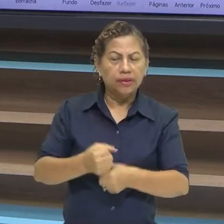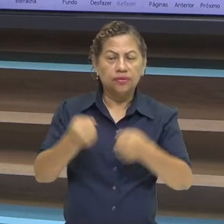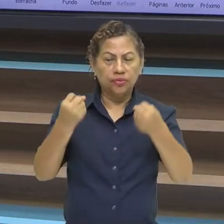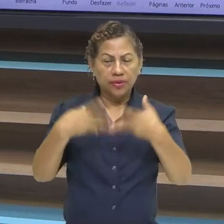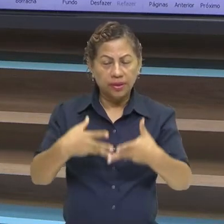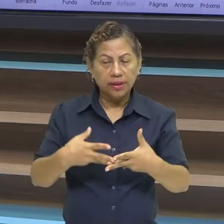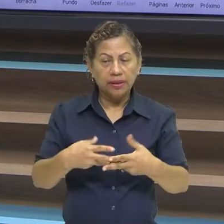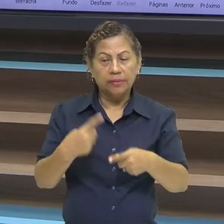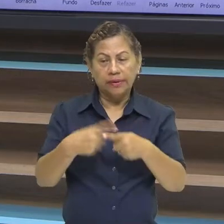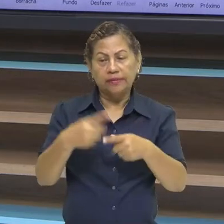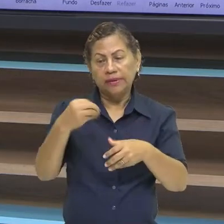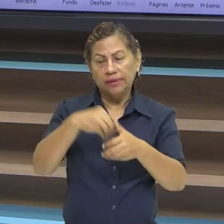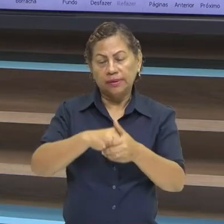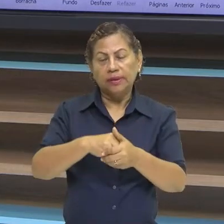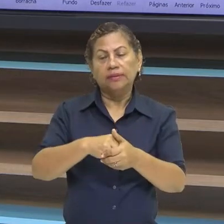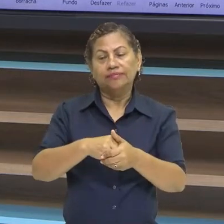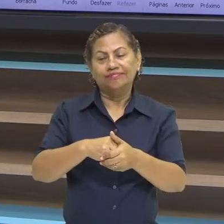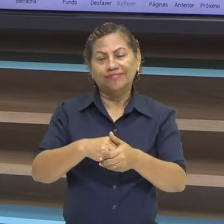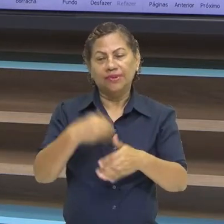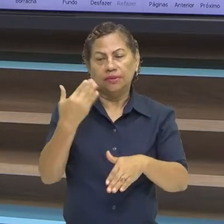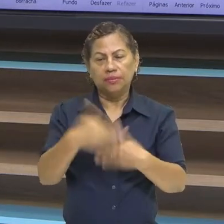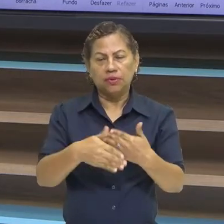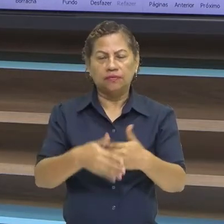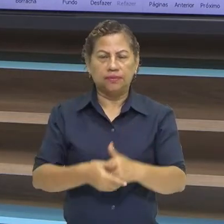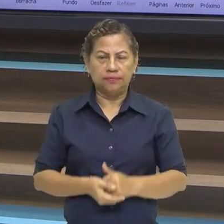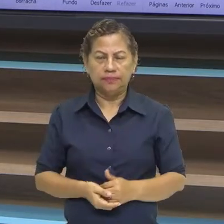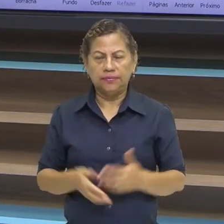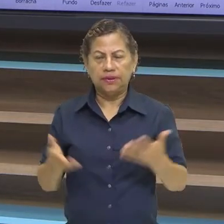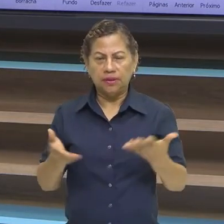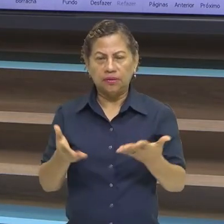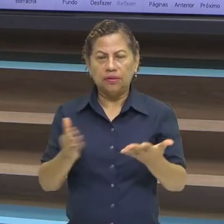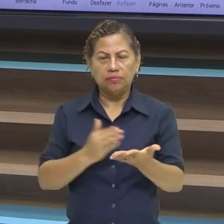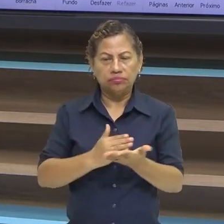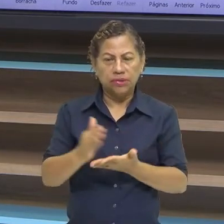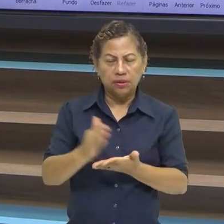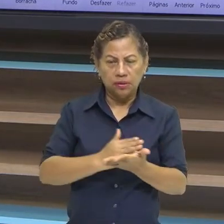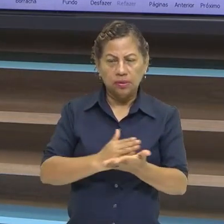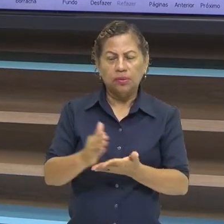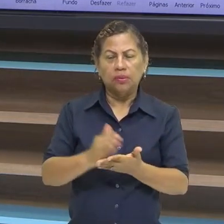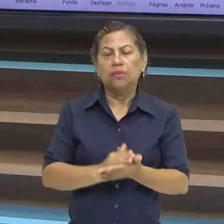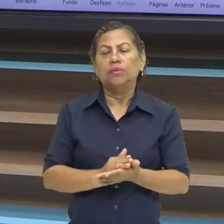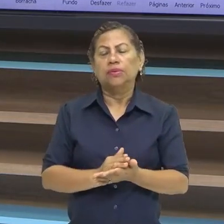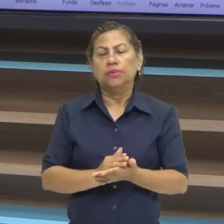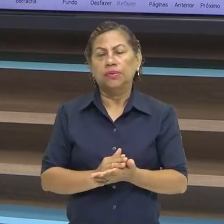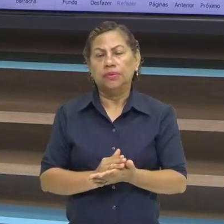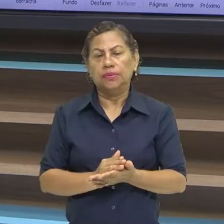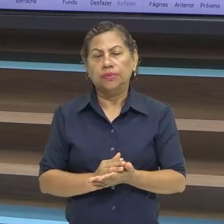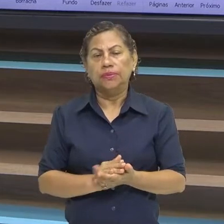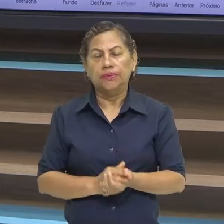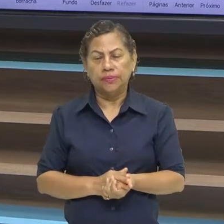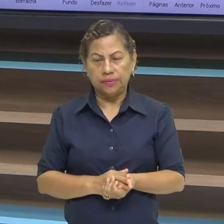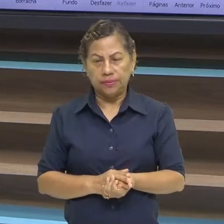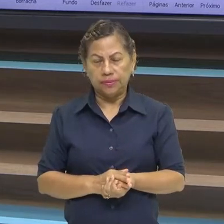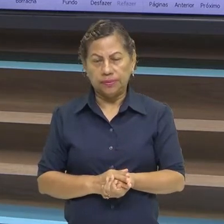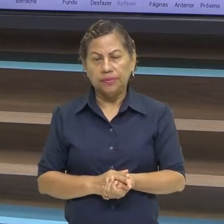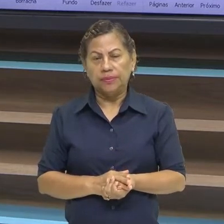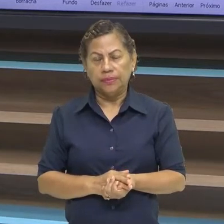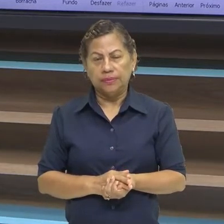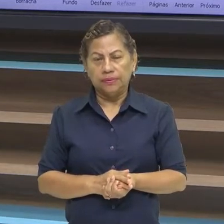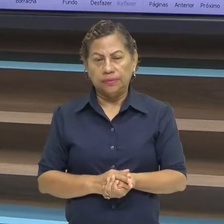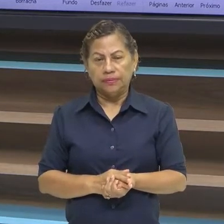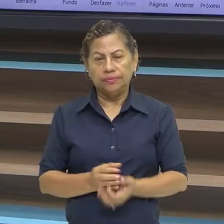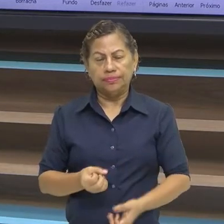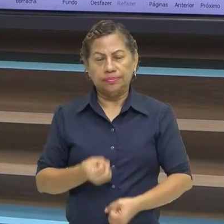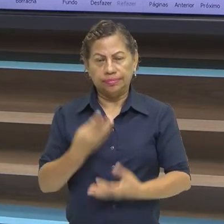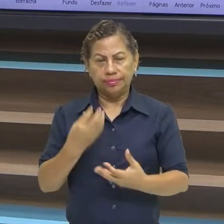tá bom? E agora a gente vai revisar algumas partes da obra Macunaíma, que a gente